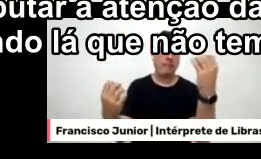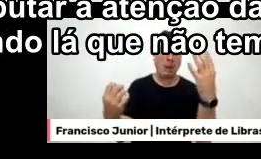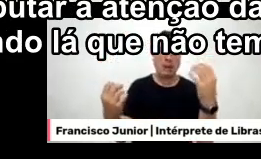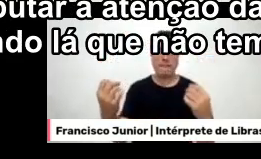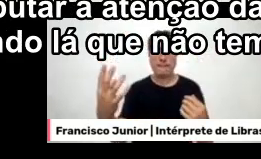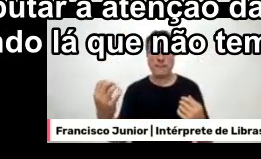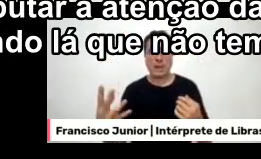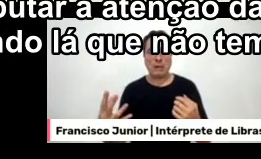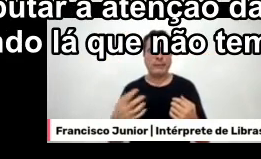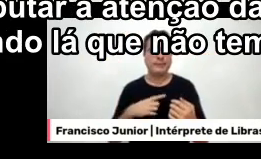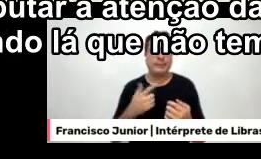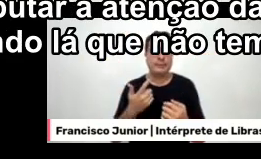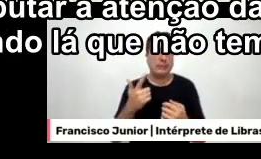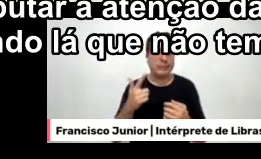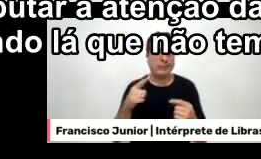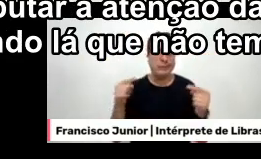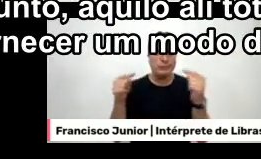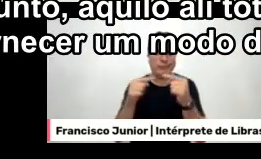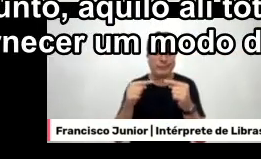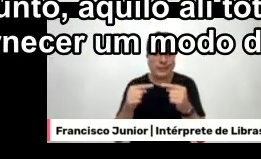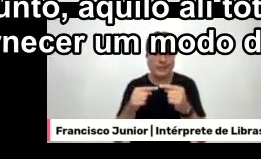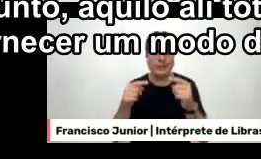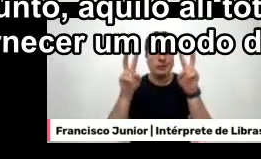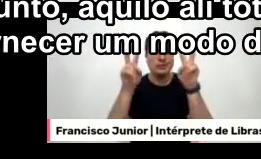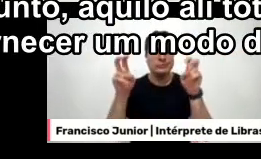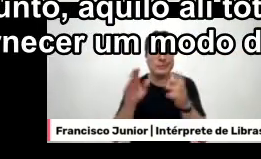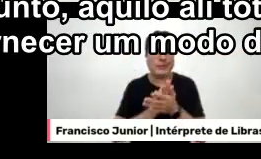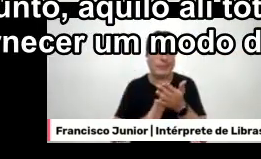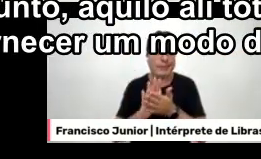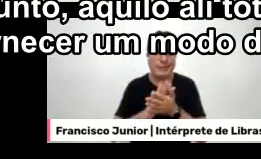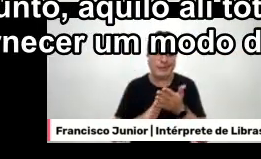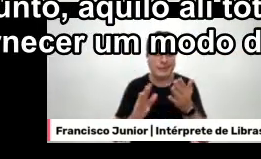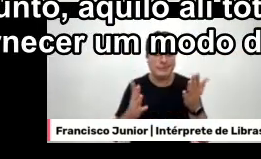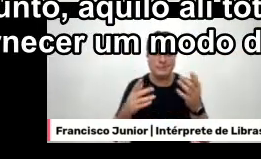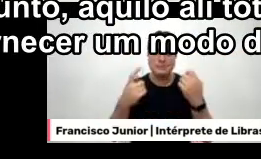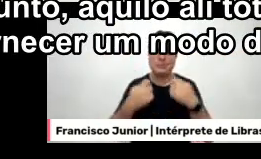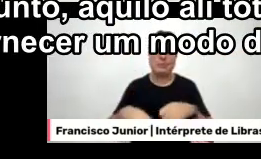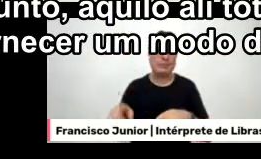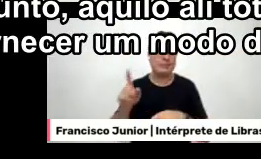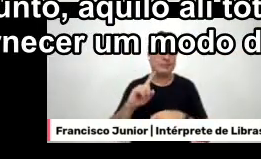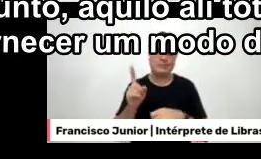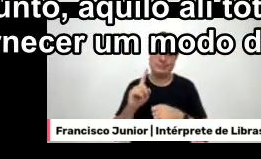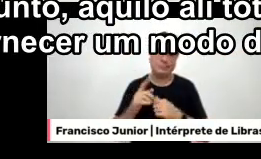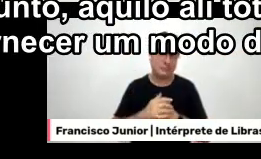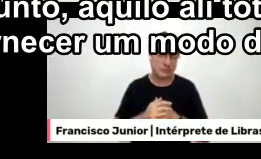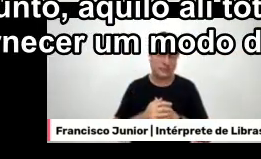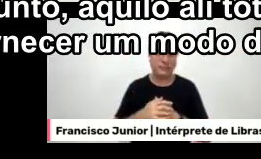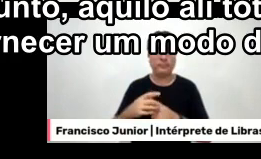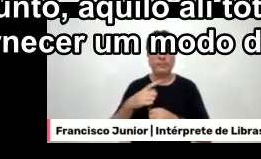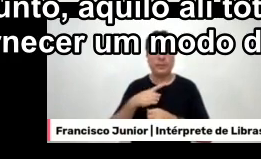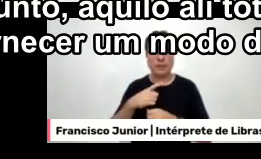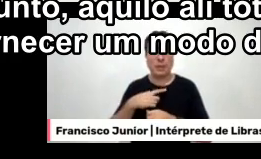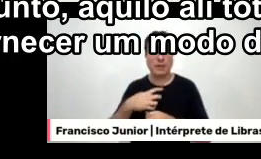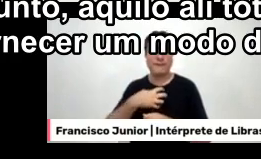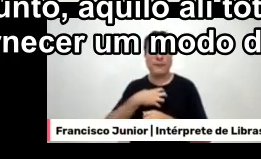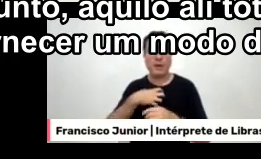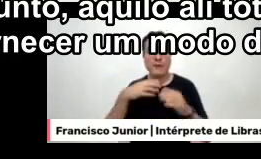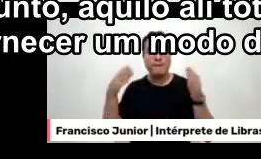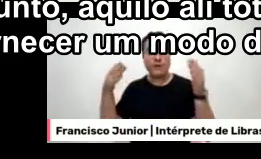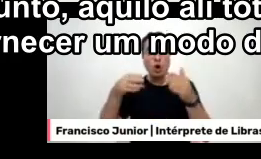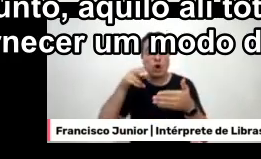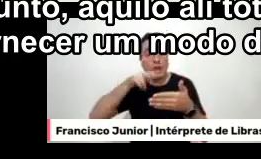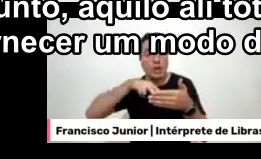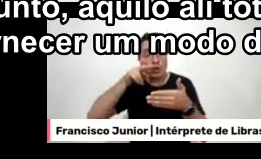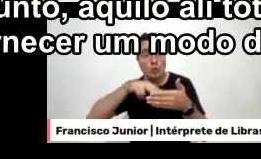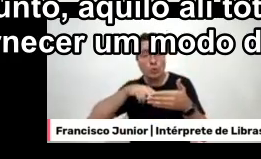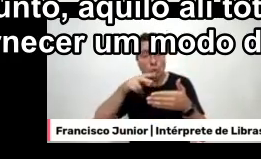tem conexão nenhuma com o assunto, aquilo ali totalmente desnecessário. Fornecer um modo de foco de